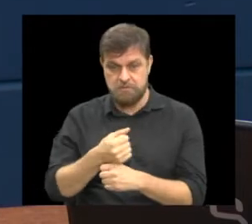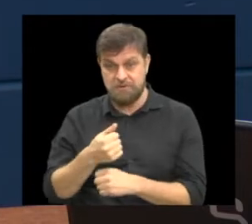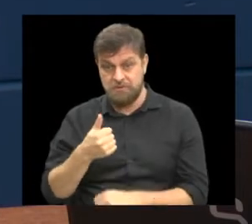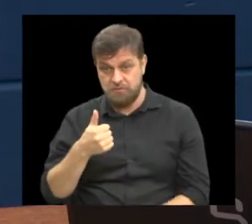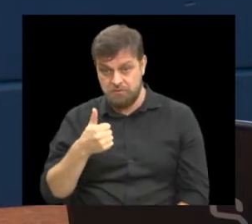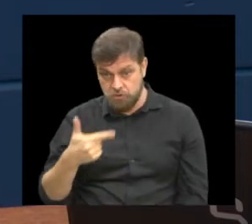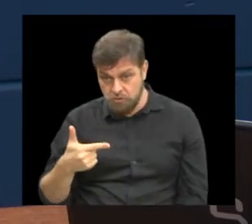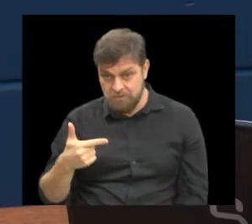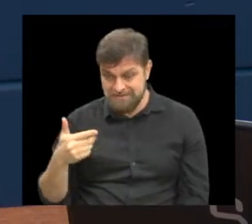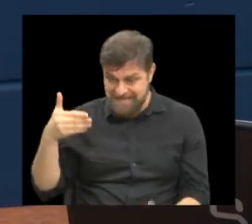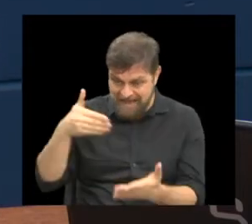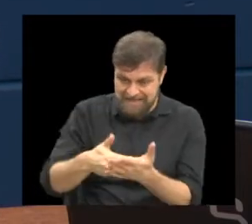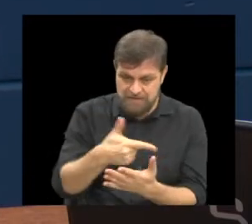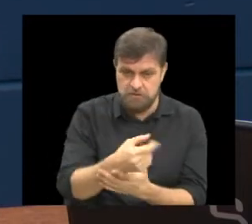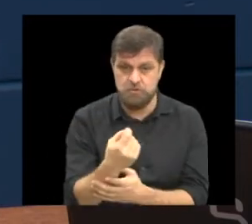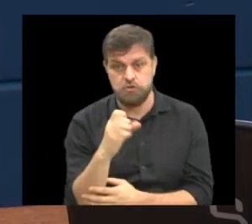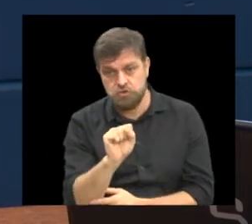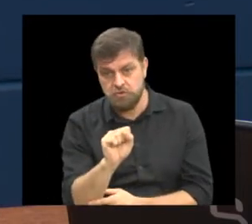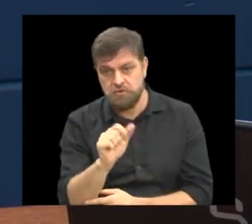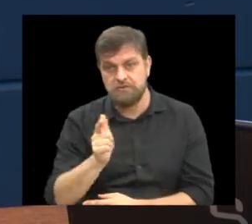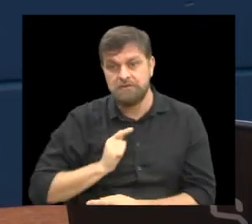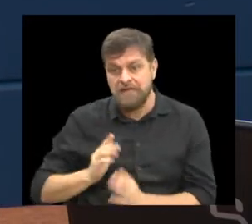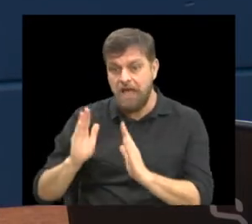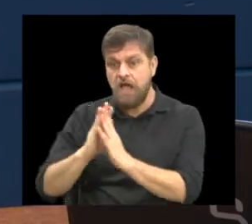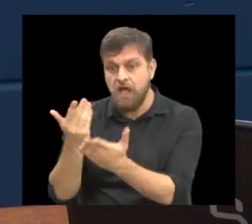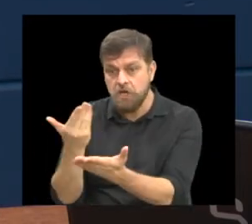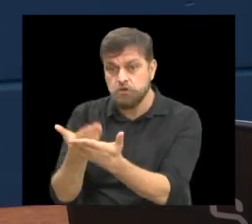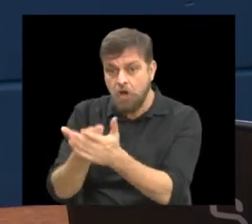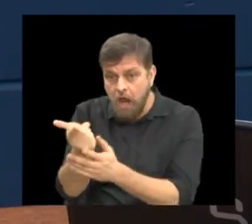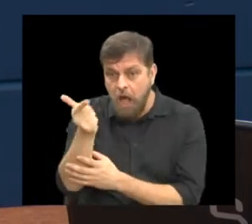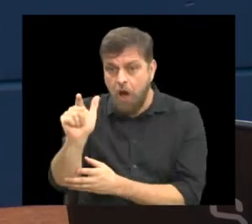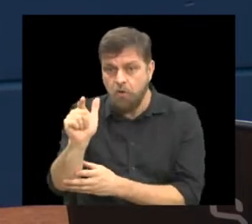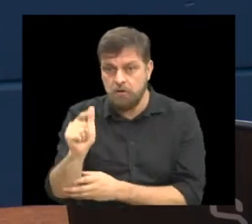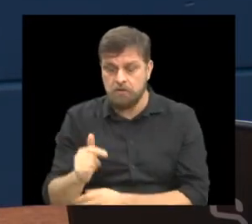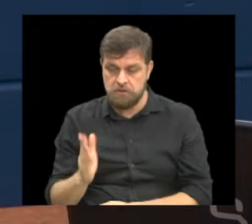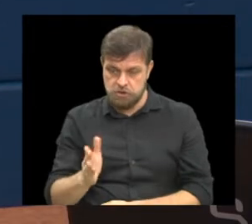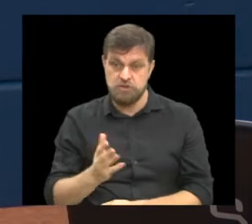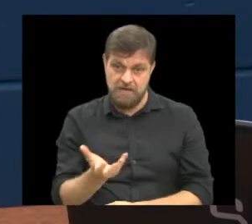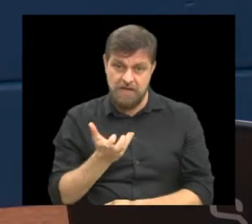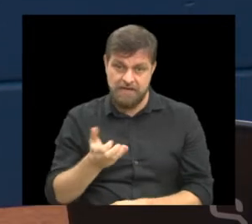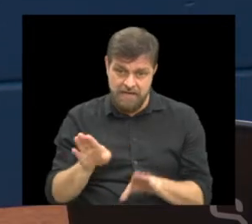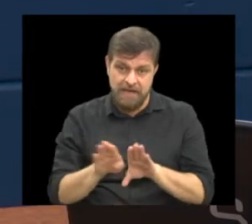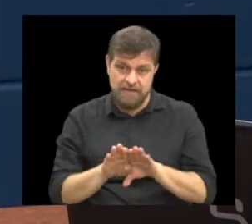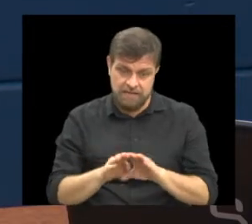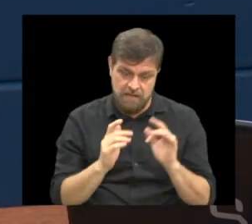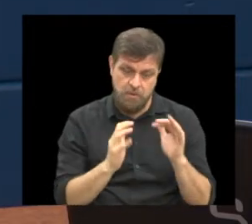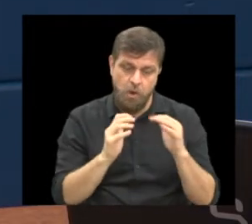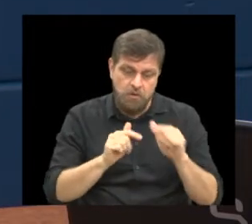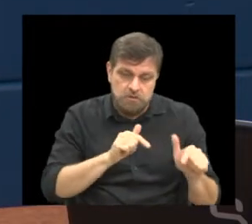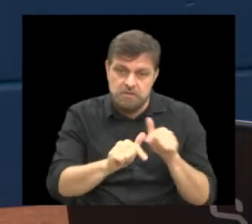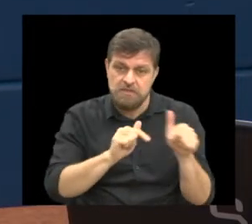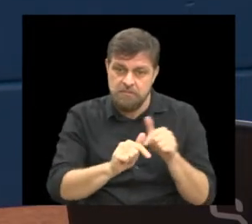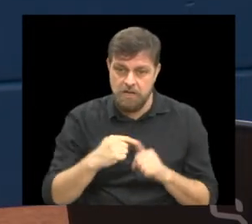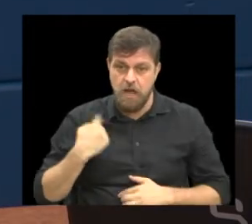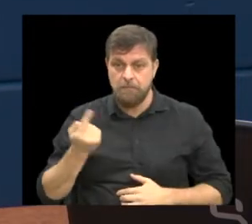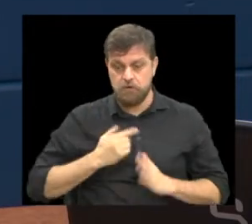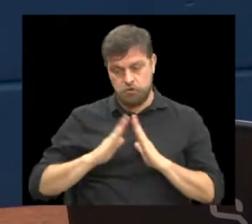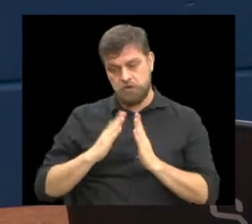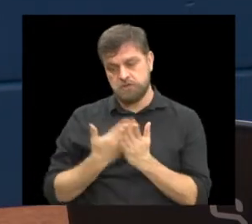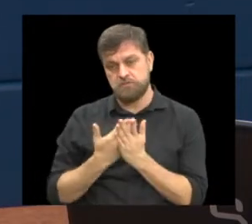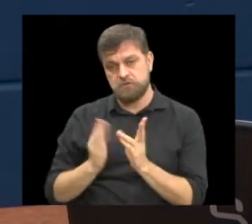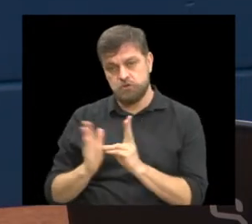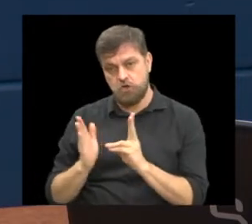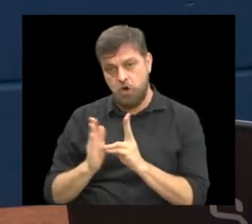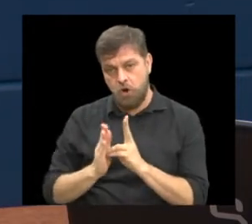2018, éramos só nós, e hoje já passou a interessar a outras instituições que já estão vindo para cá. Mas é uma escola regular. Hoje